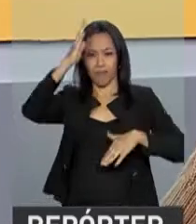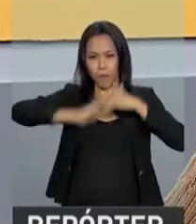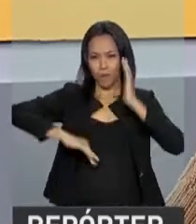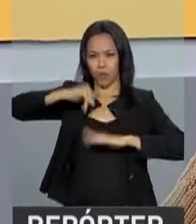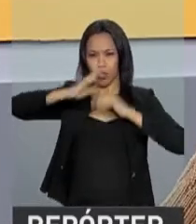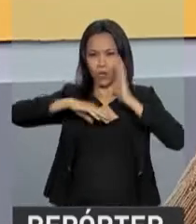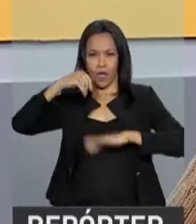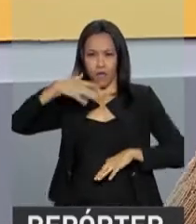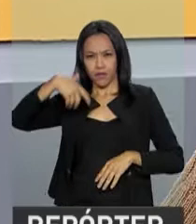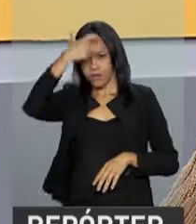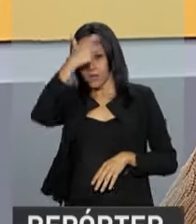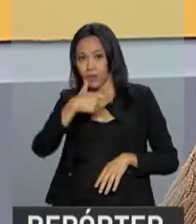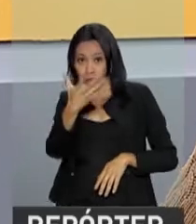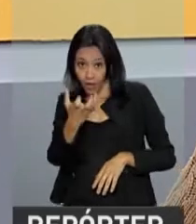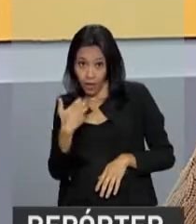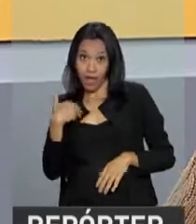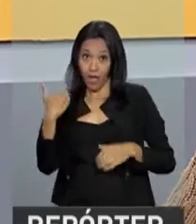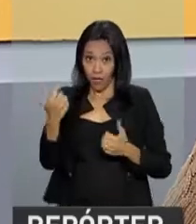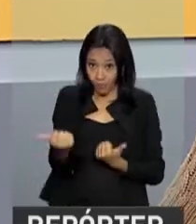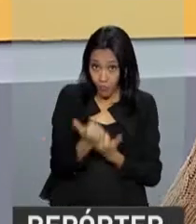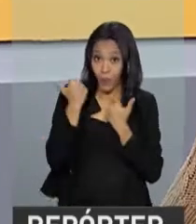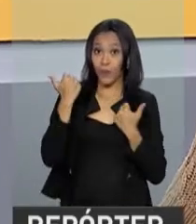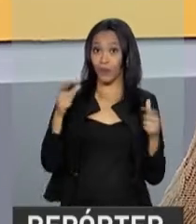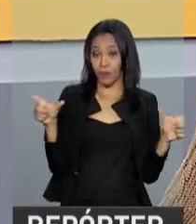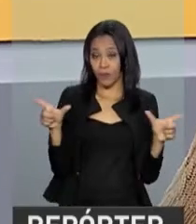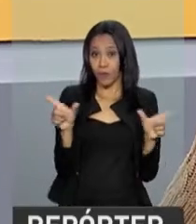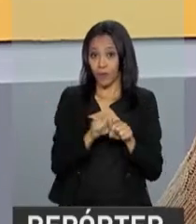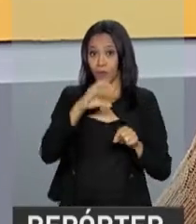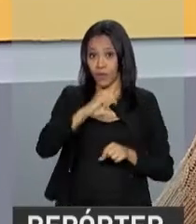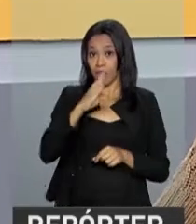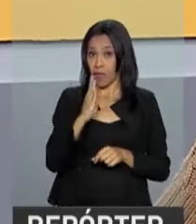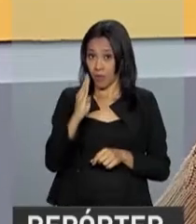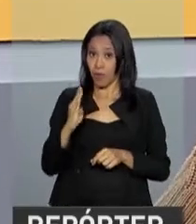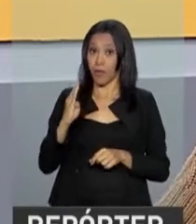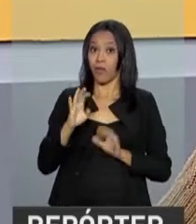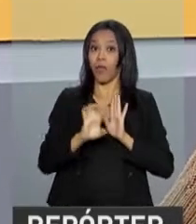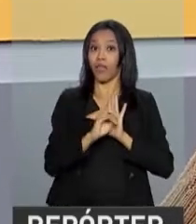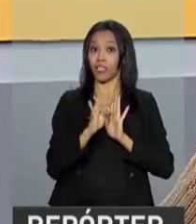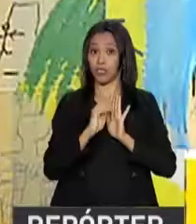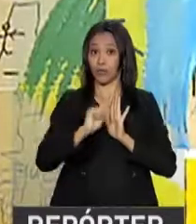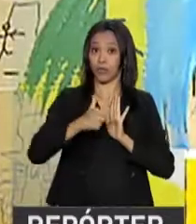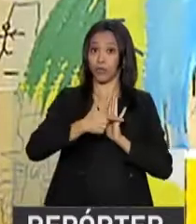que quiserem concorrer a patrocínio do CCBB pelo edital 2018.